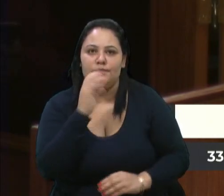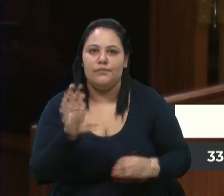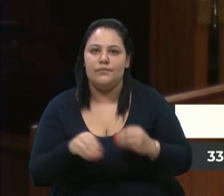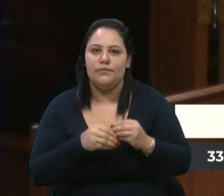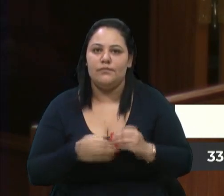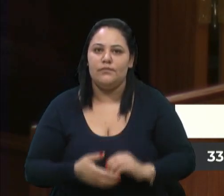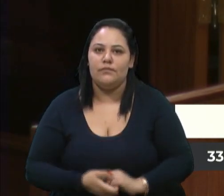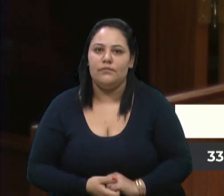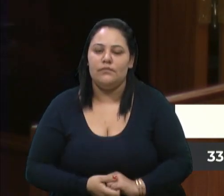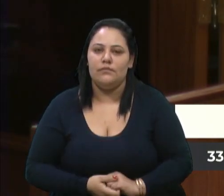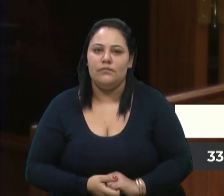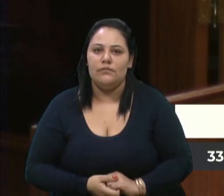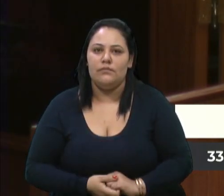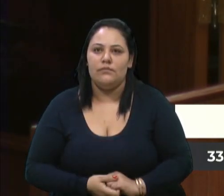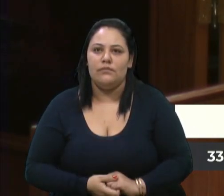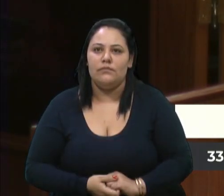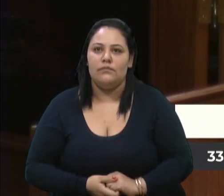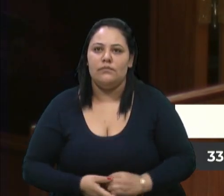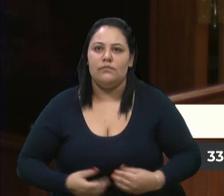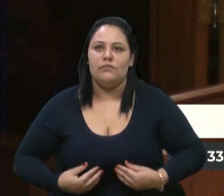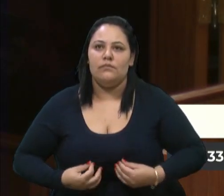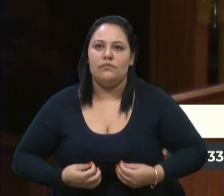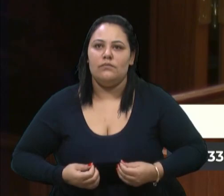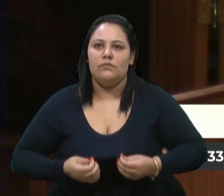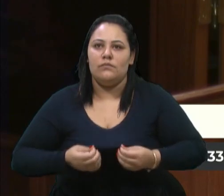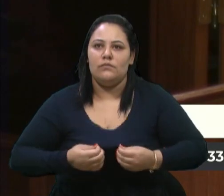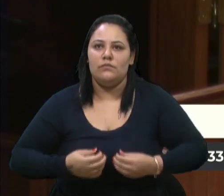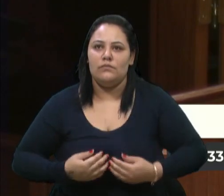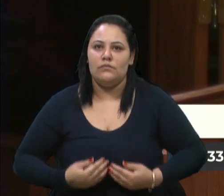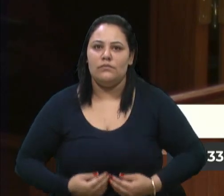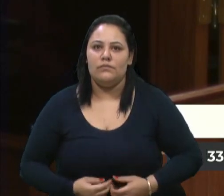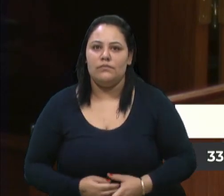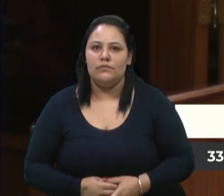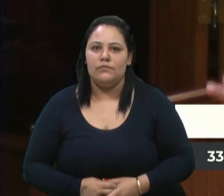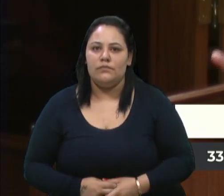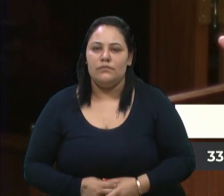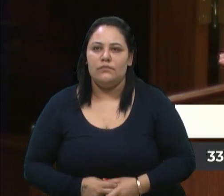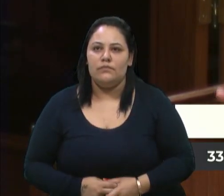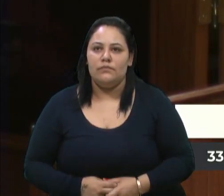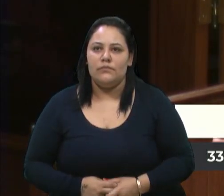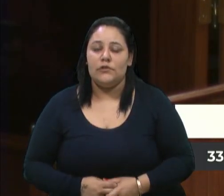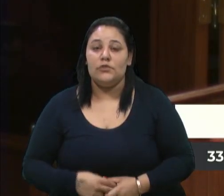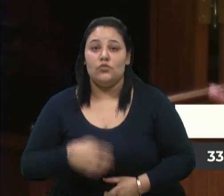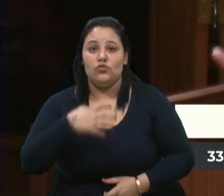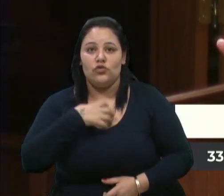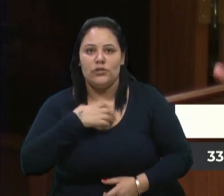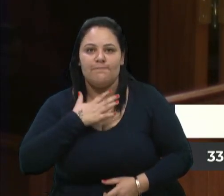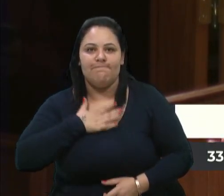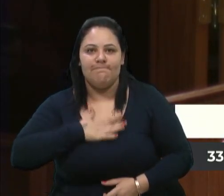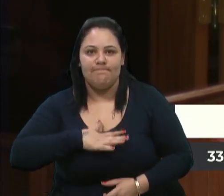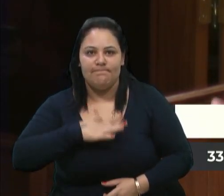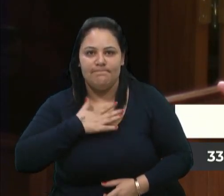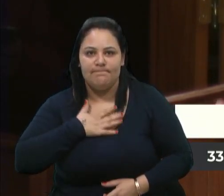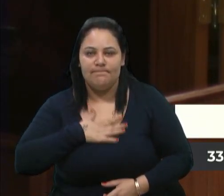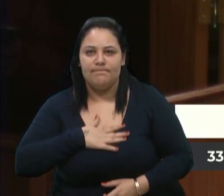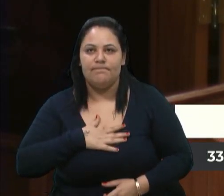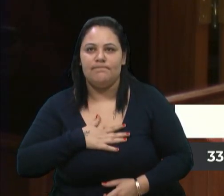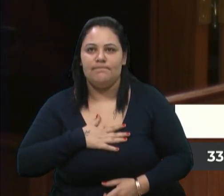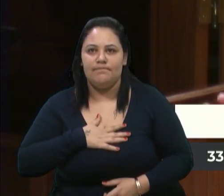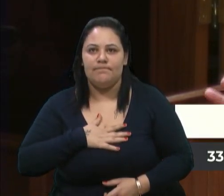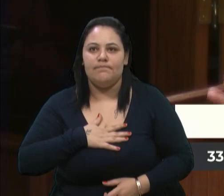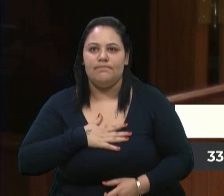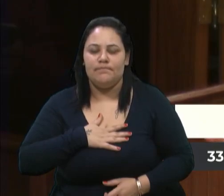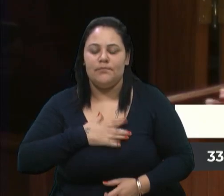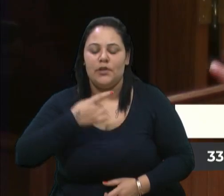Uma declaração de líder ao PSB. Segue a declaração De uma forma muito tranquila, muito serena, para que a gente